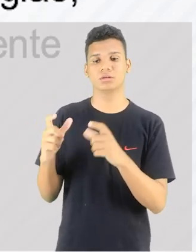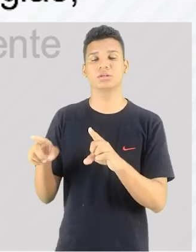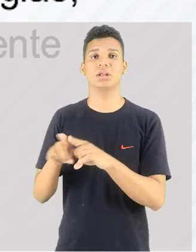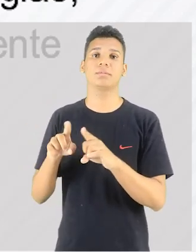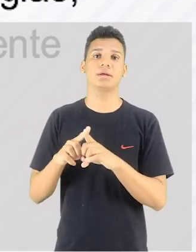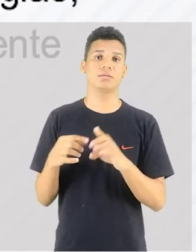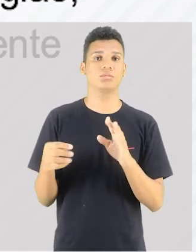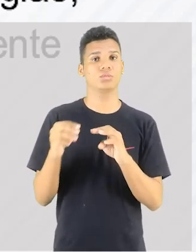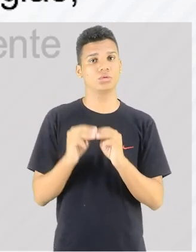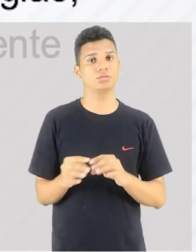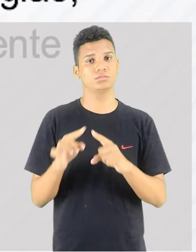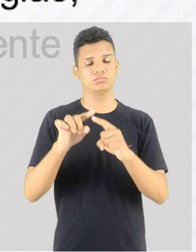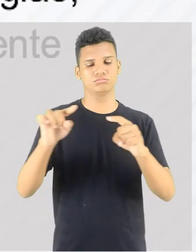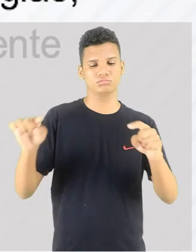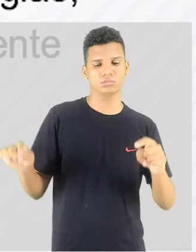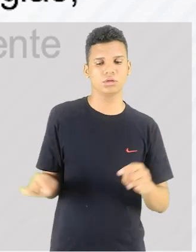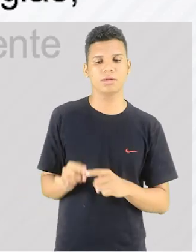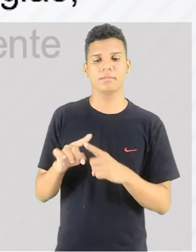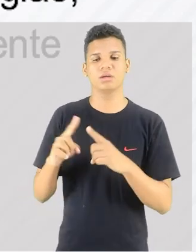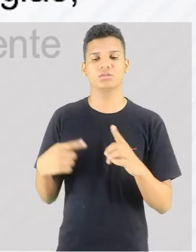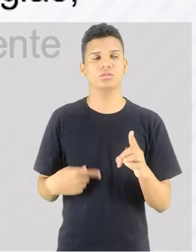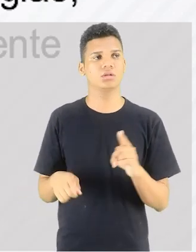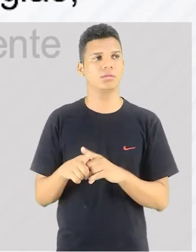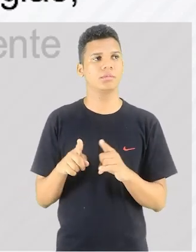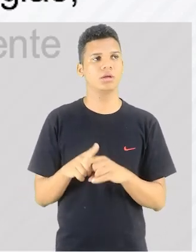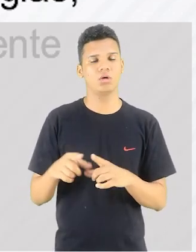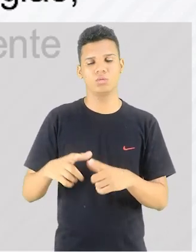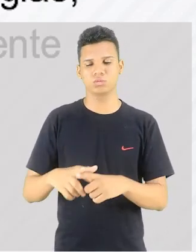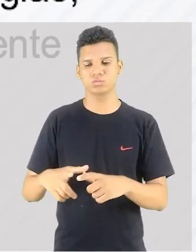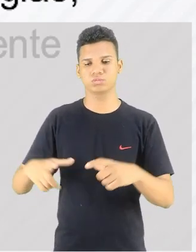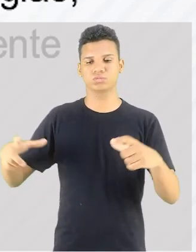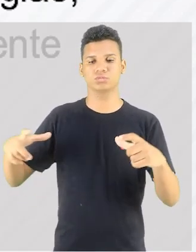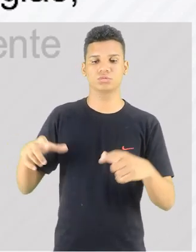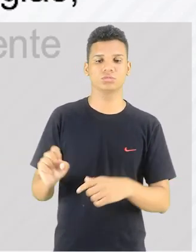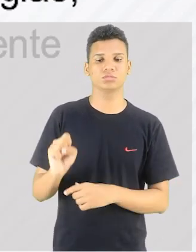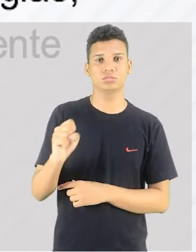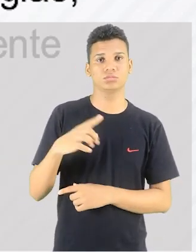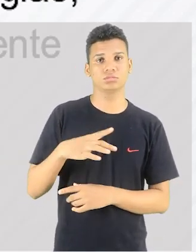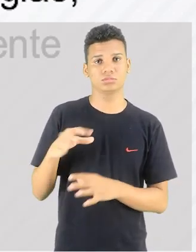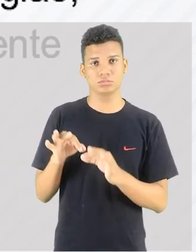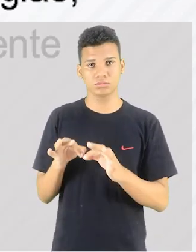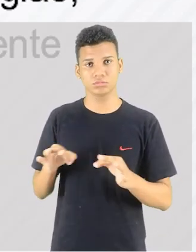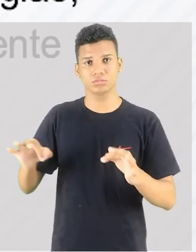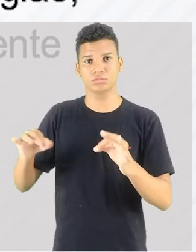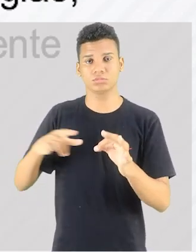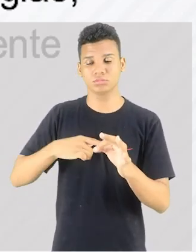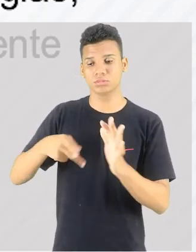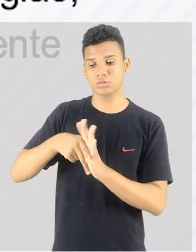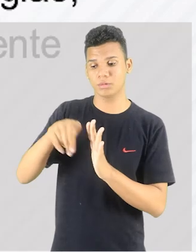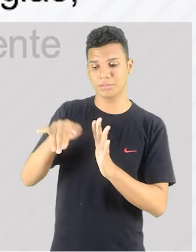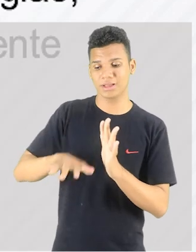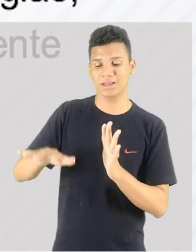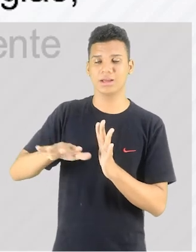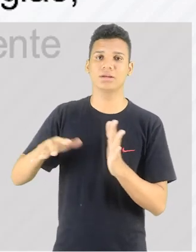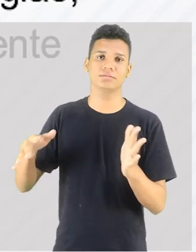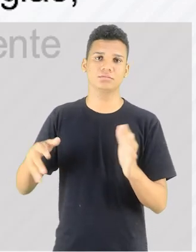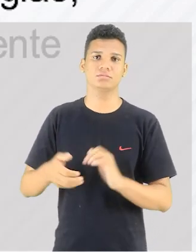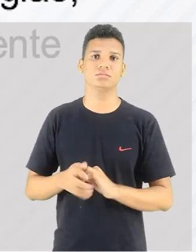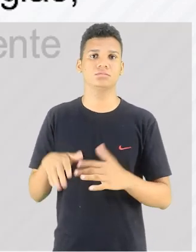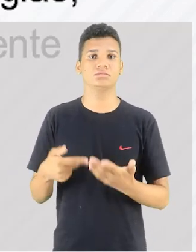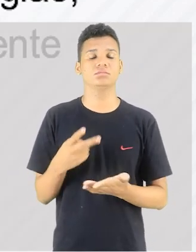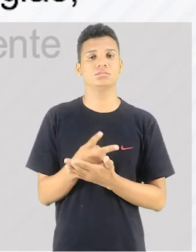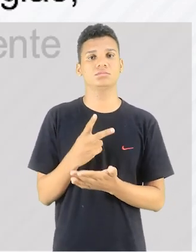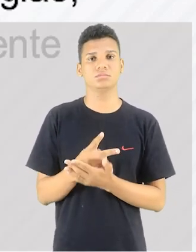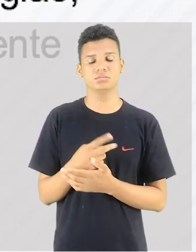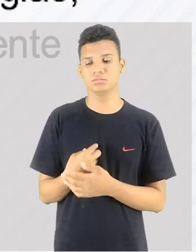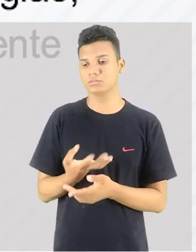circular e aumentando em oito o diâmetro dessa região mantendo